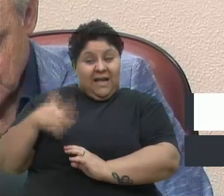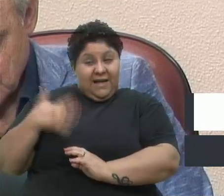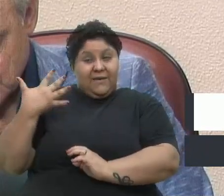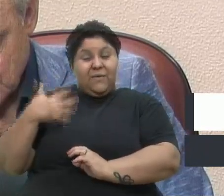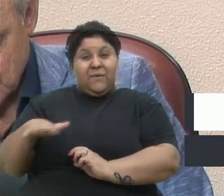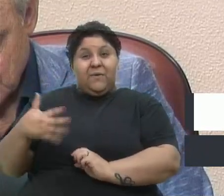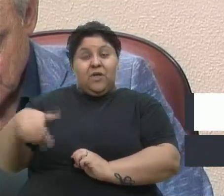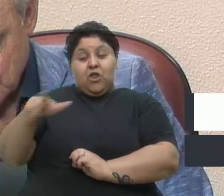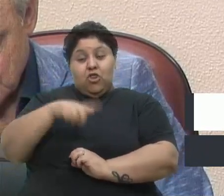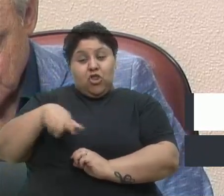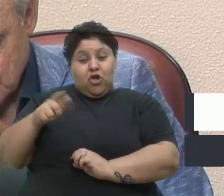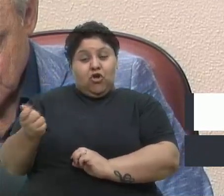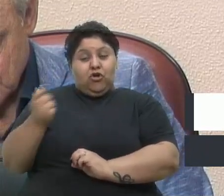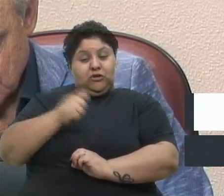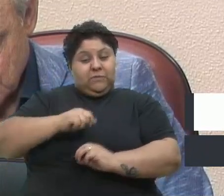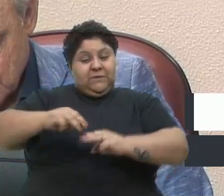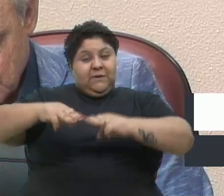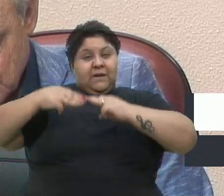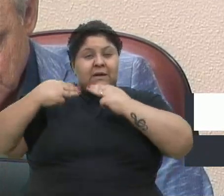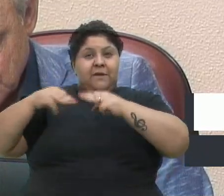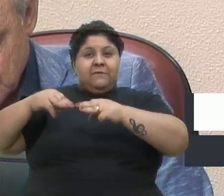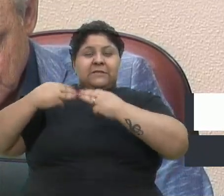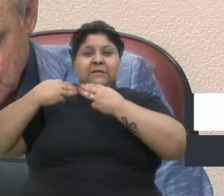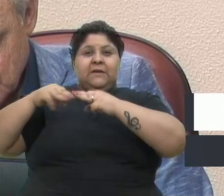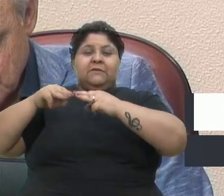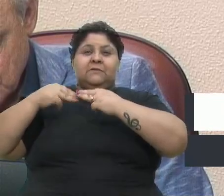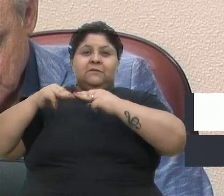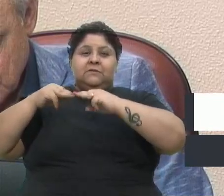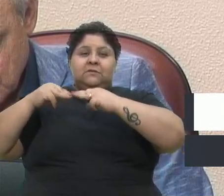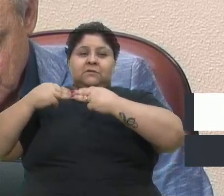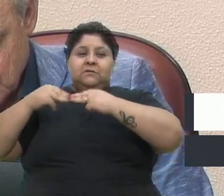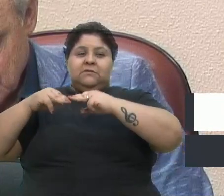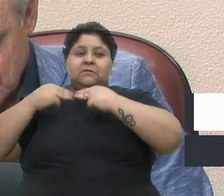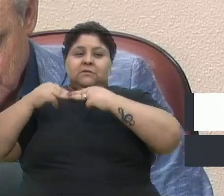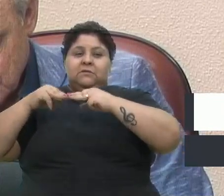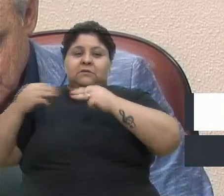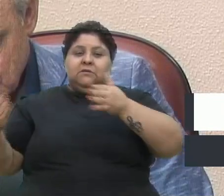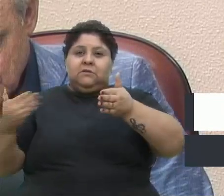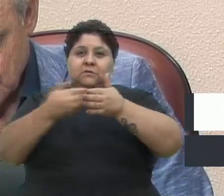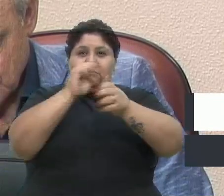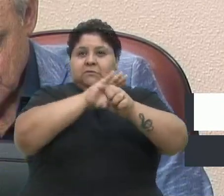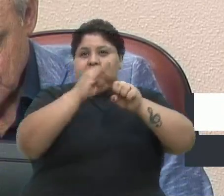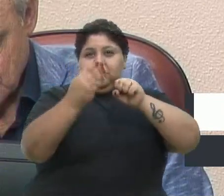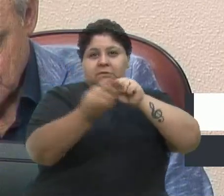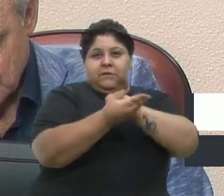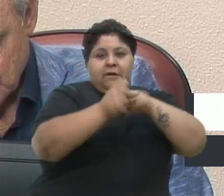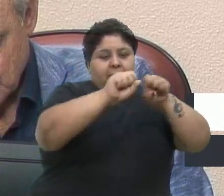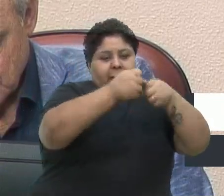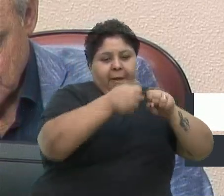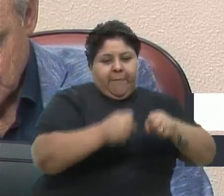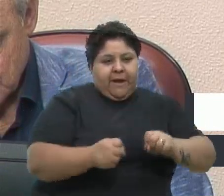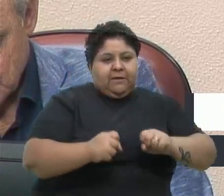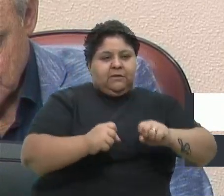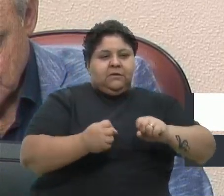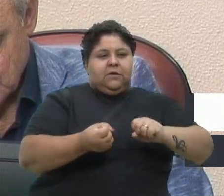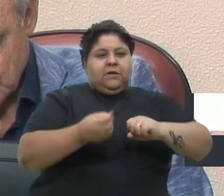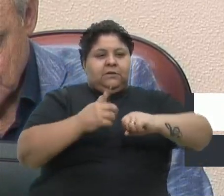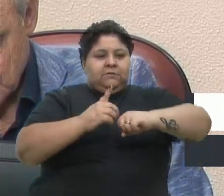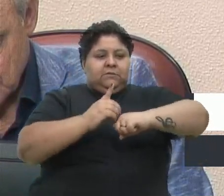nós precisamos que esse caminhão chegue lá no bairro e não fique quebrado lá no meio da rua, e depois, uma